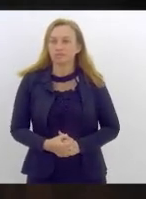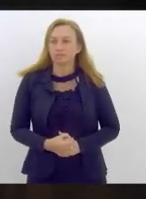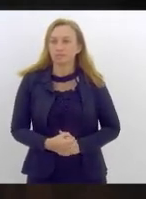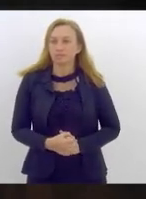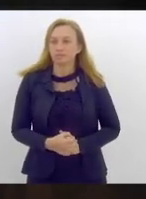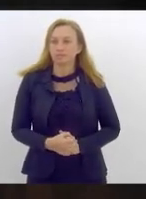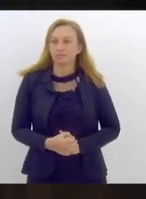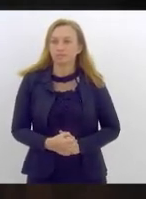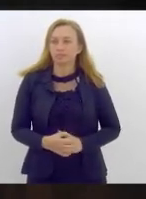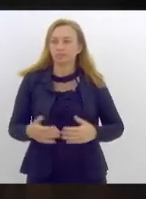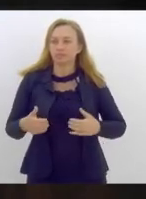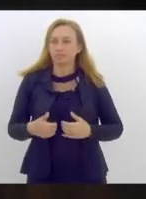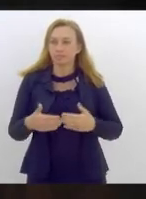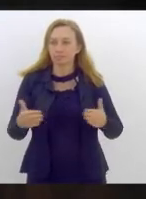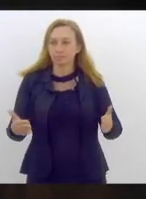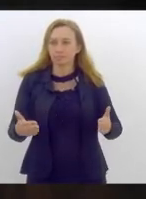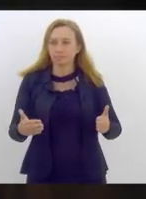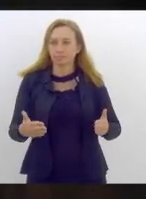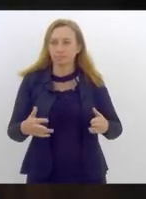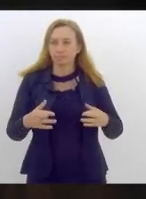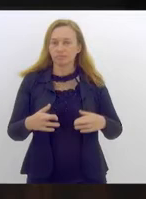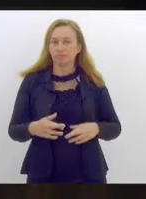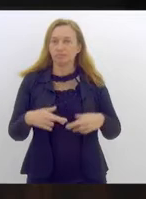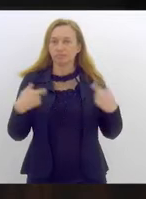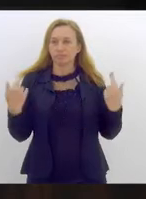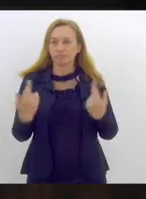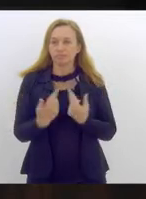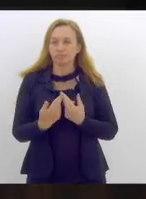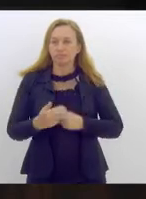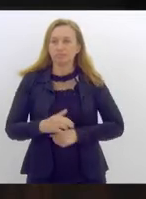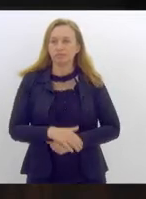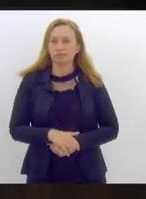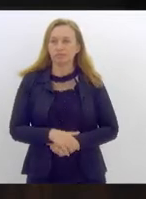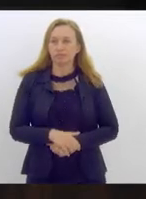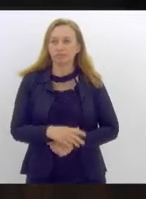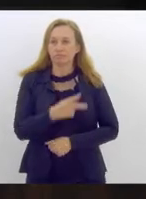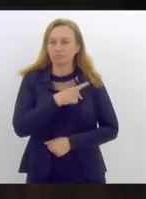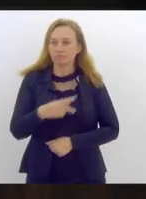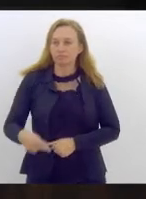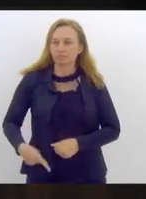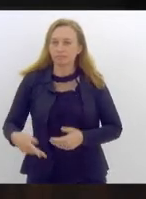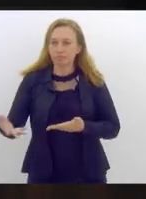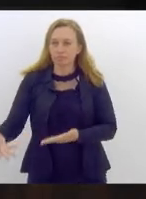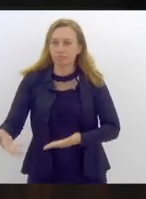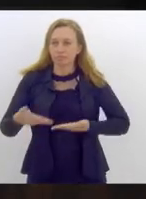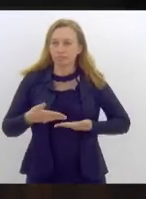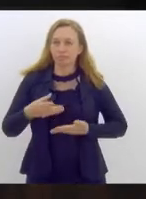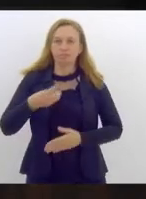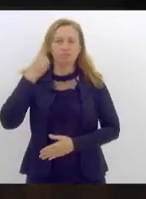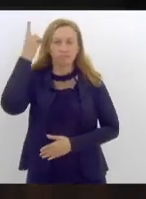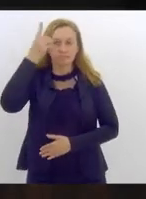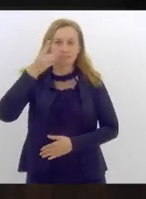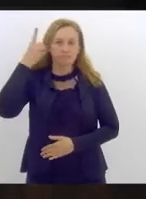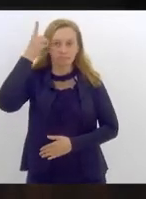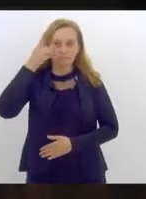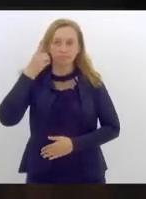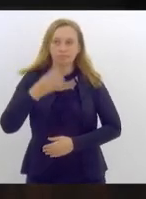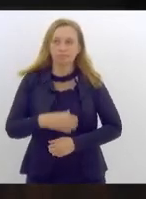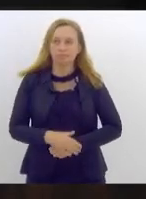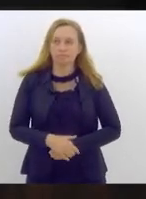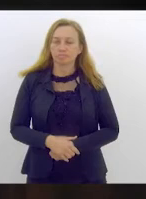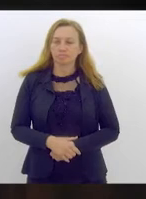está aberta a sessão a presidência convida o Deputado